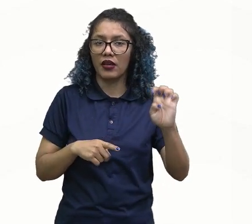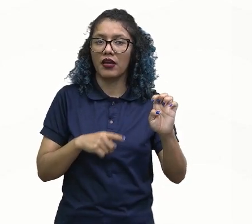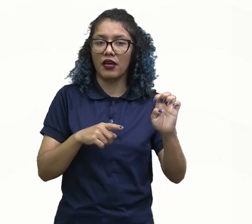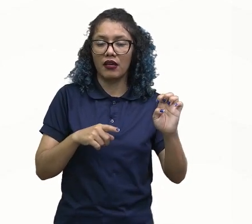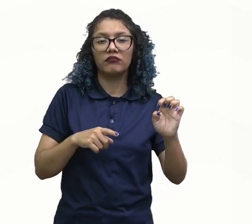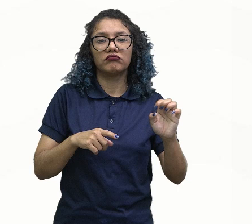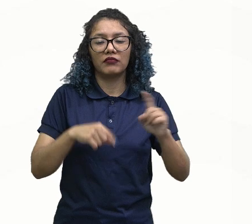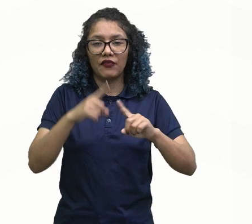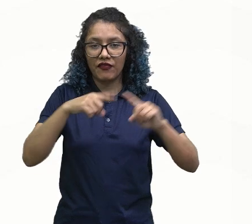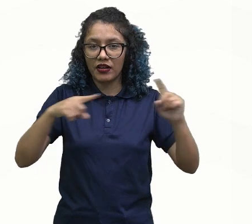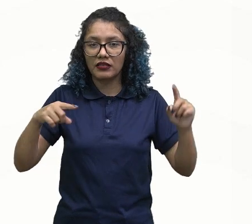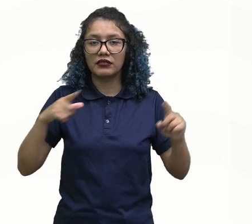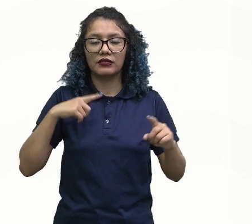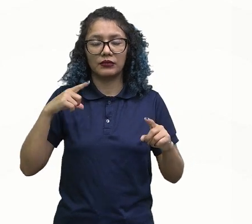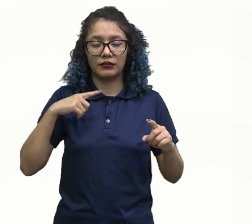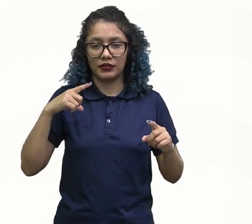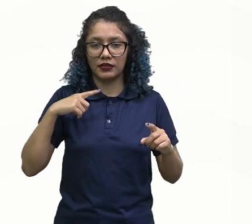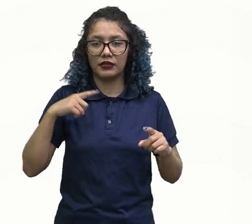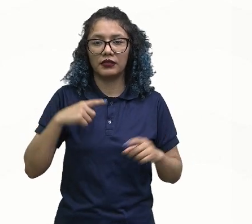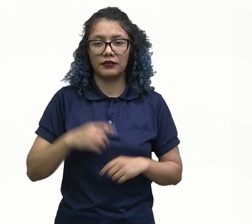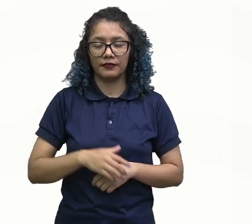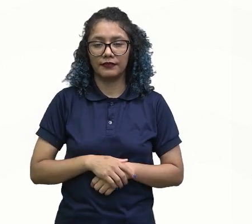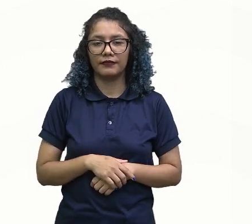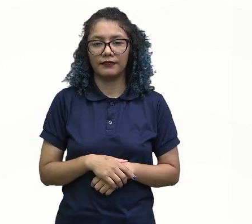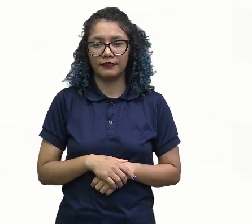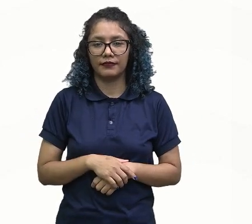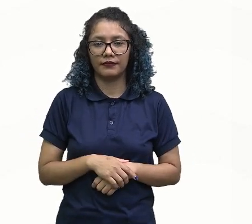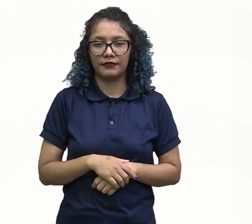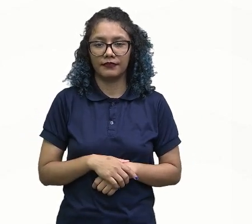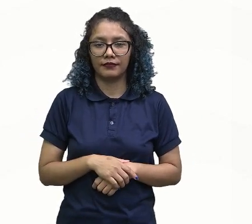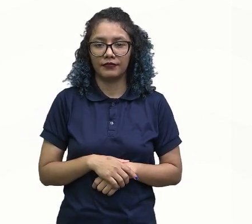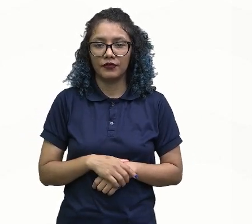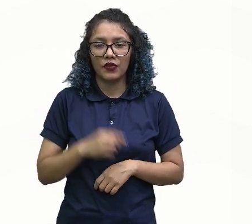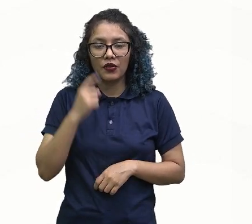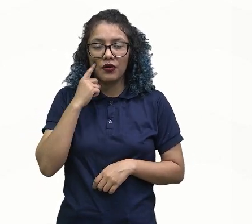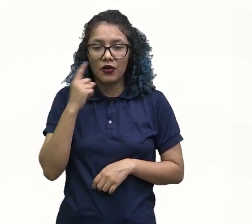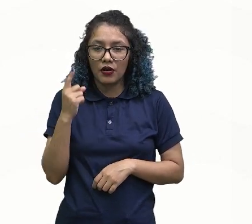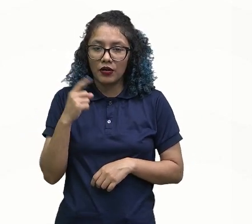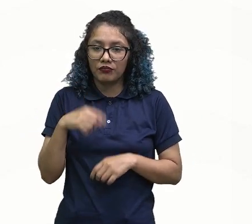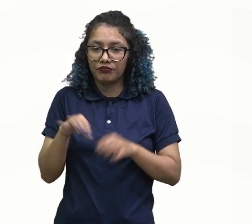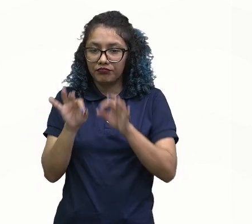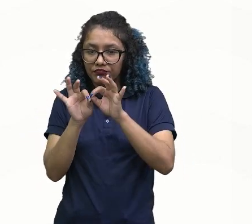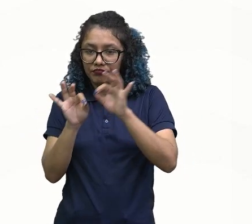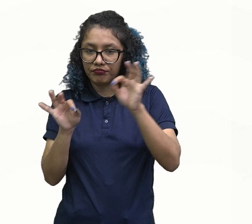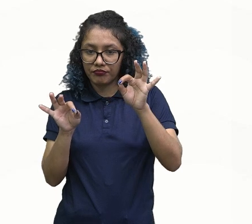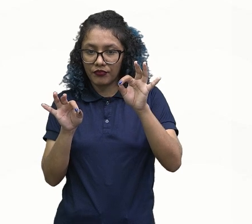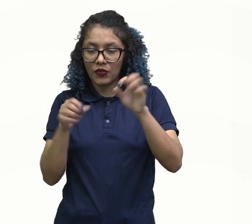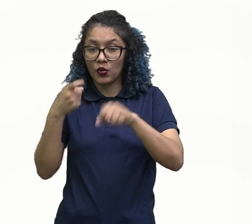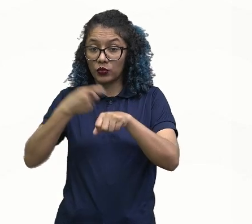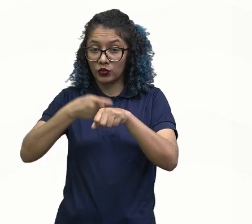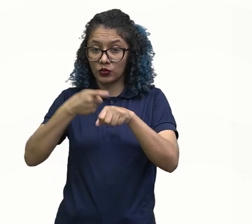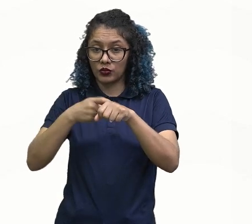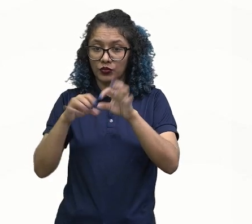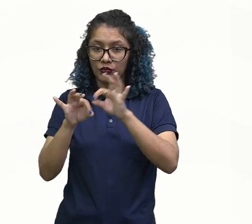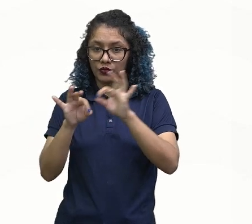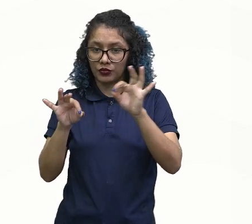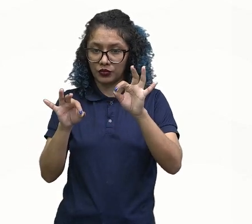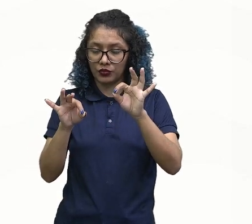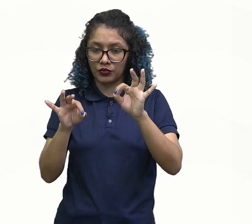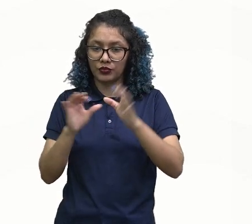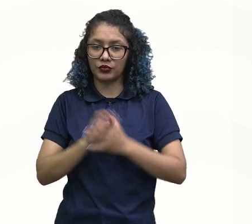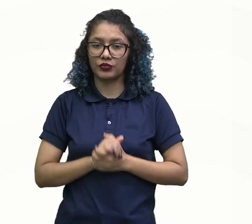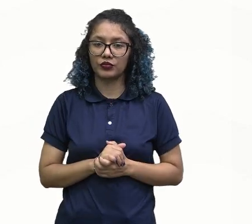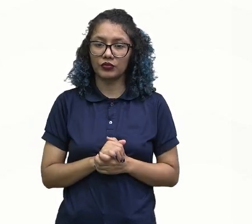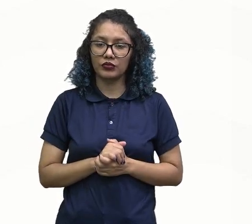de ebulição. Tá? Então, aqui eu tenho sólido nesta região. Tá? Então, eu